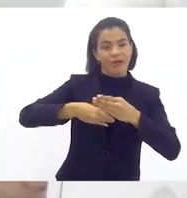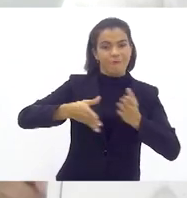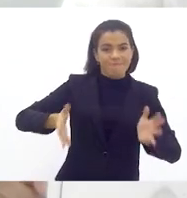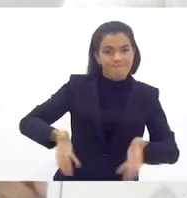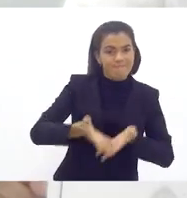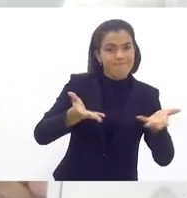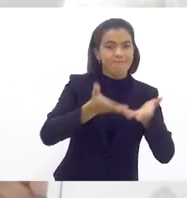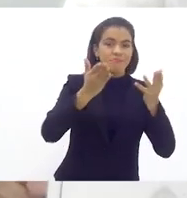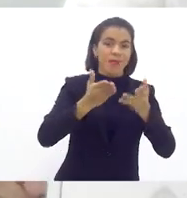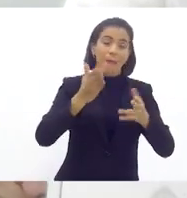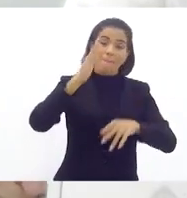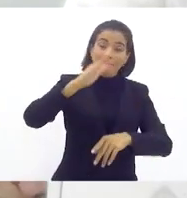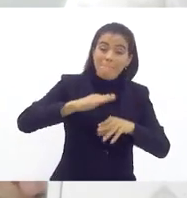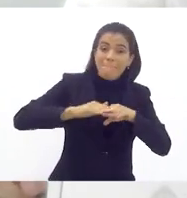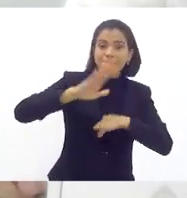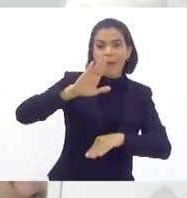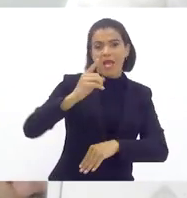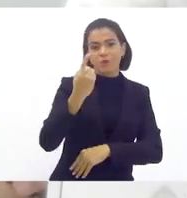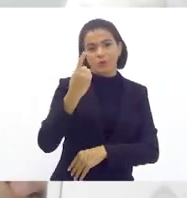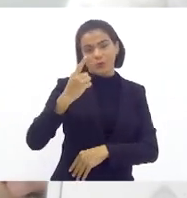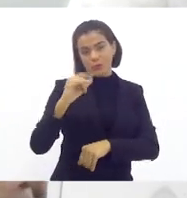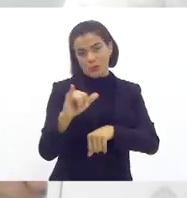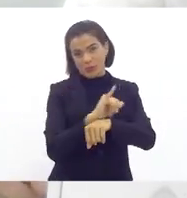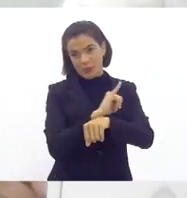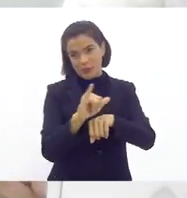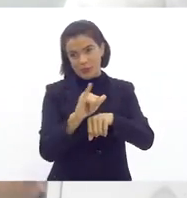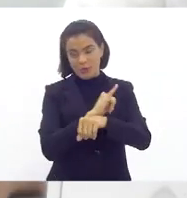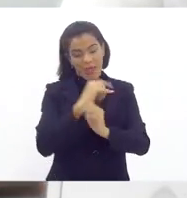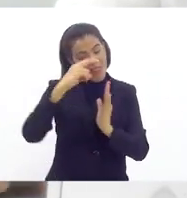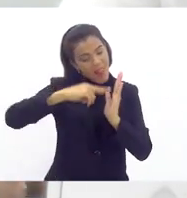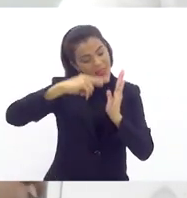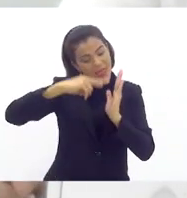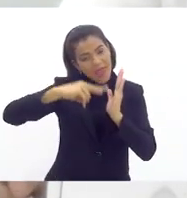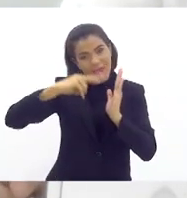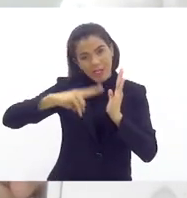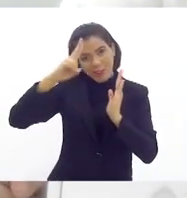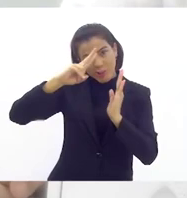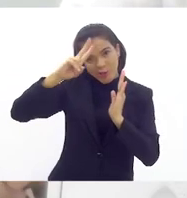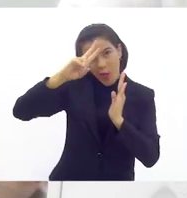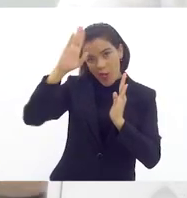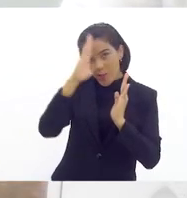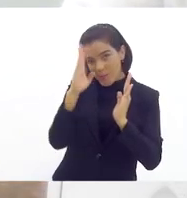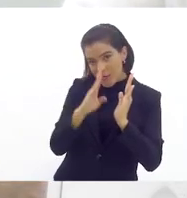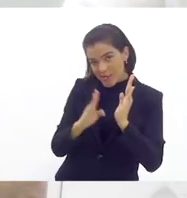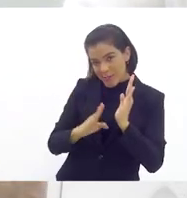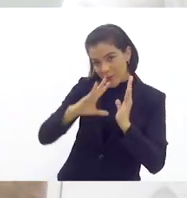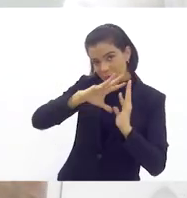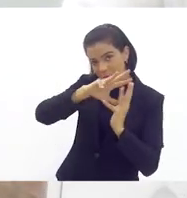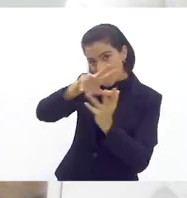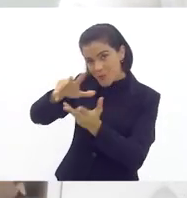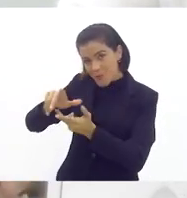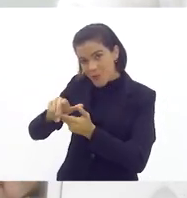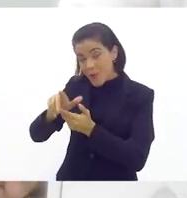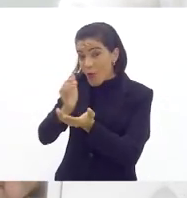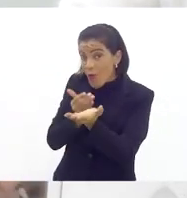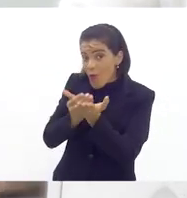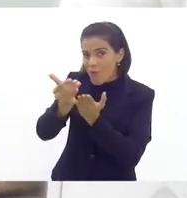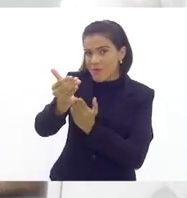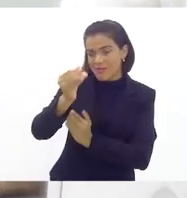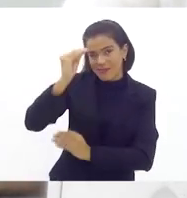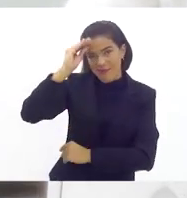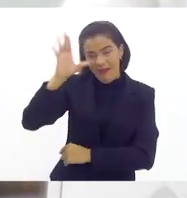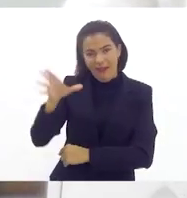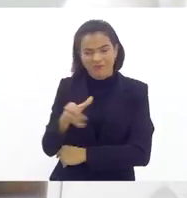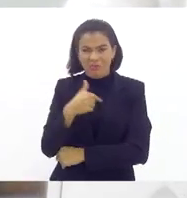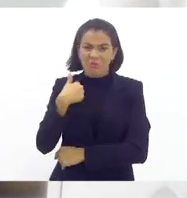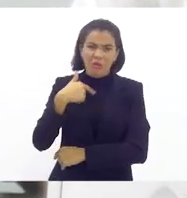mais um instrumento em que eles possam ler a história do Brasil e do mundo a partir da leitura da África. E eu achei